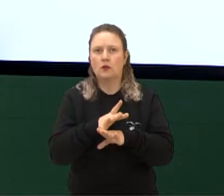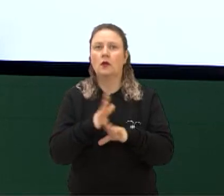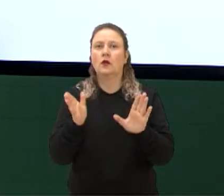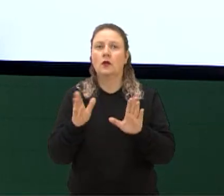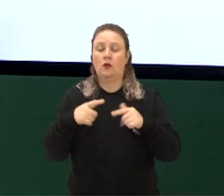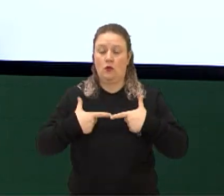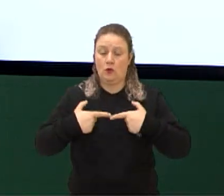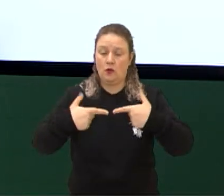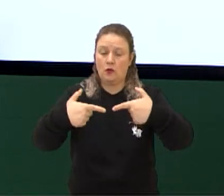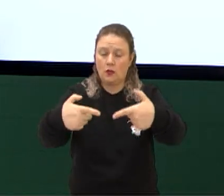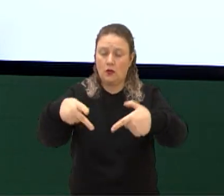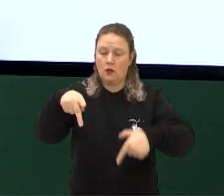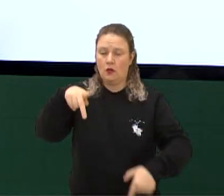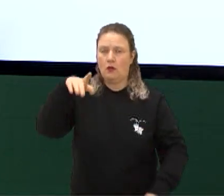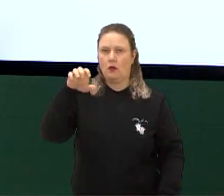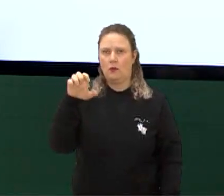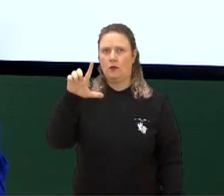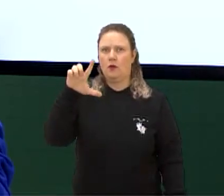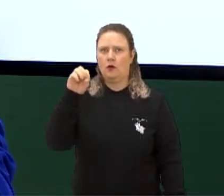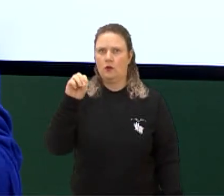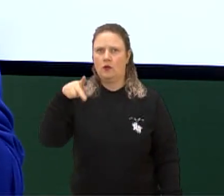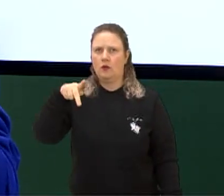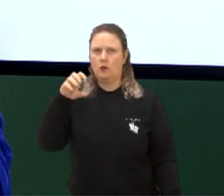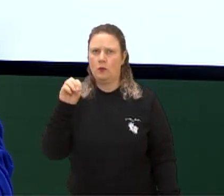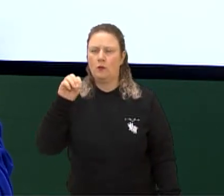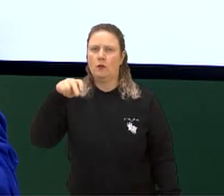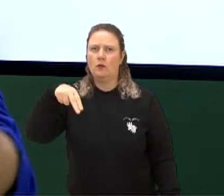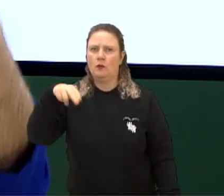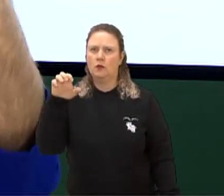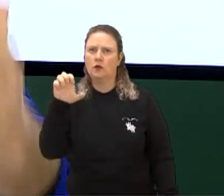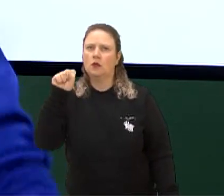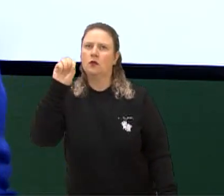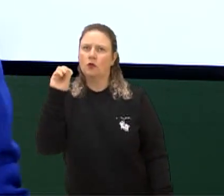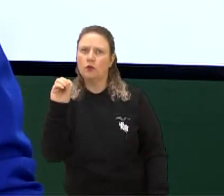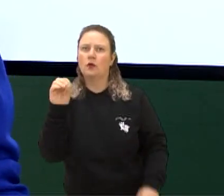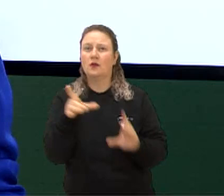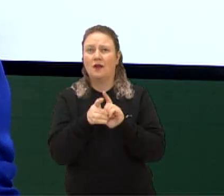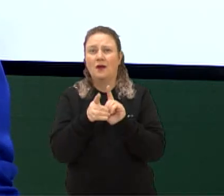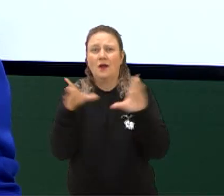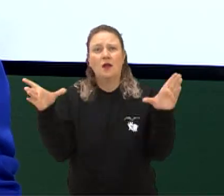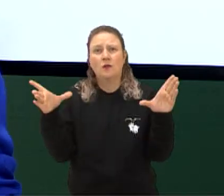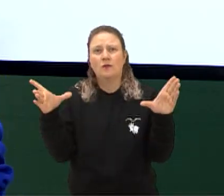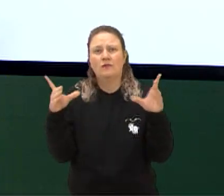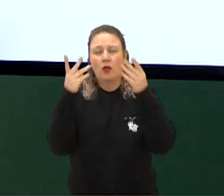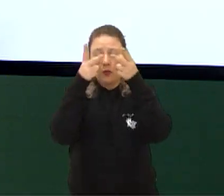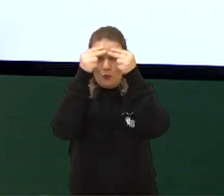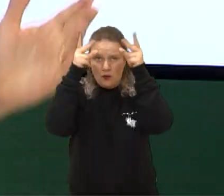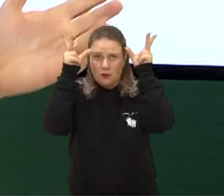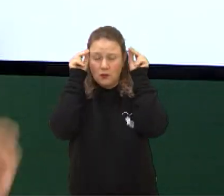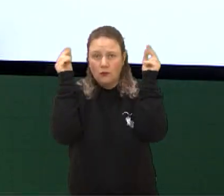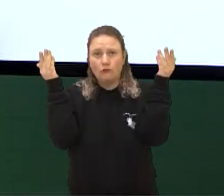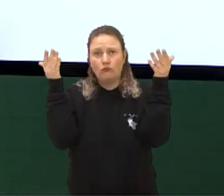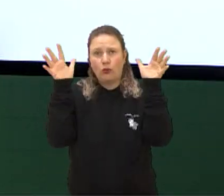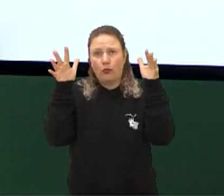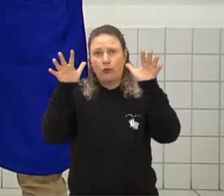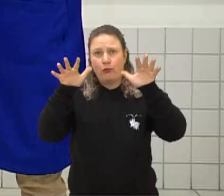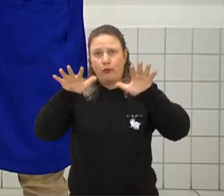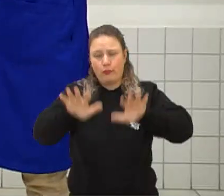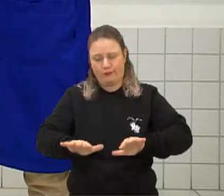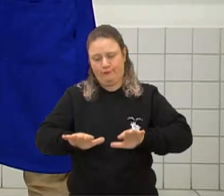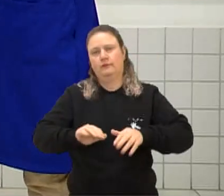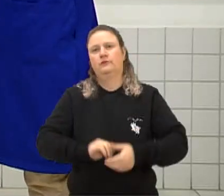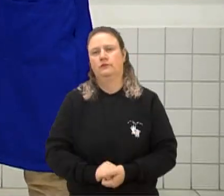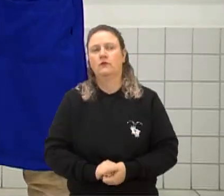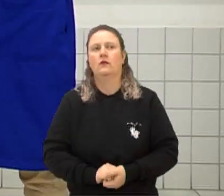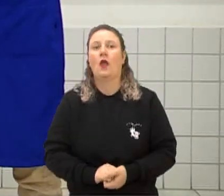do Peloponeso, então Esparta perde a guerra e aí então a democracia ateniense entra em declínio. O que a gente vai ver agora, professor?